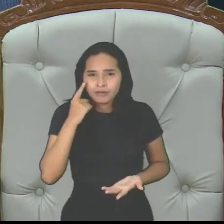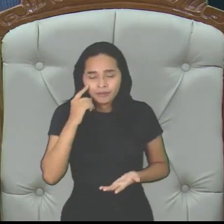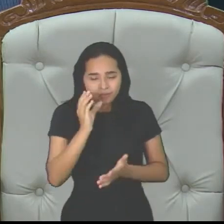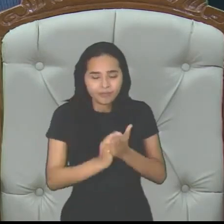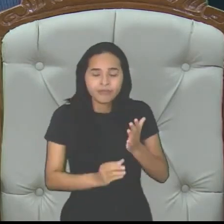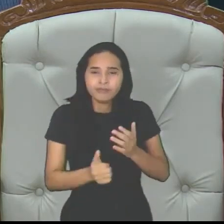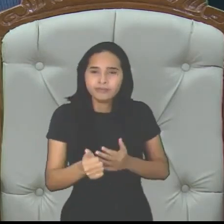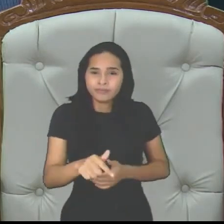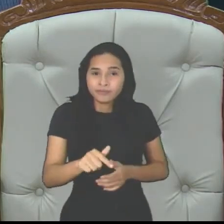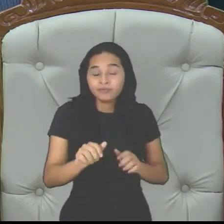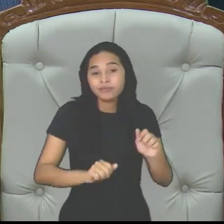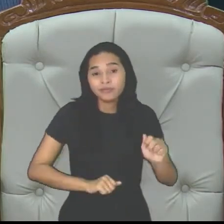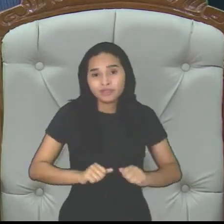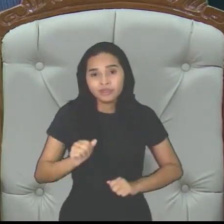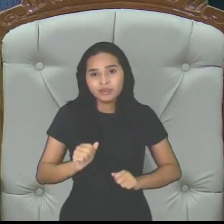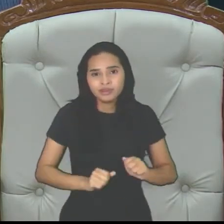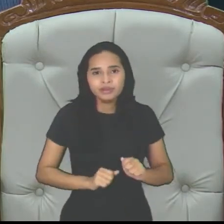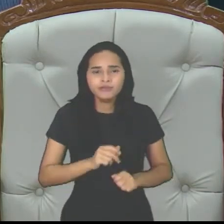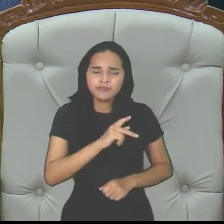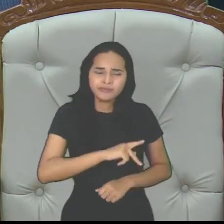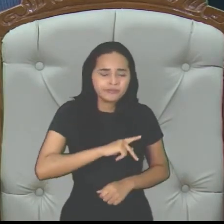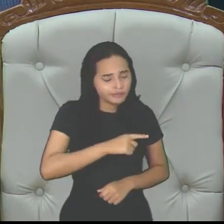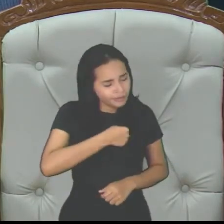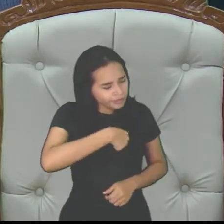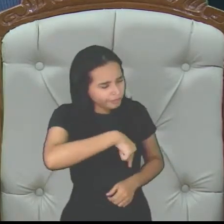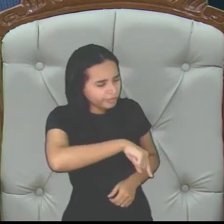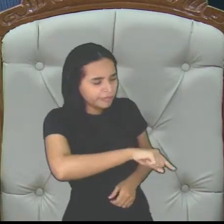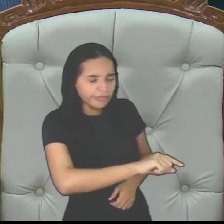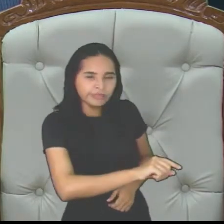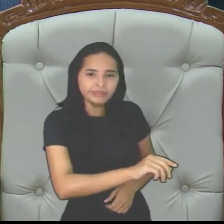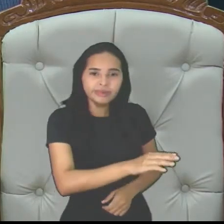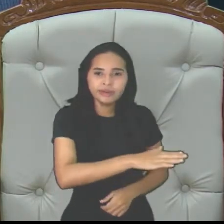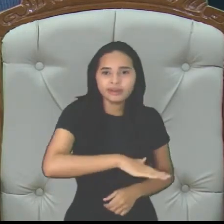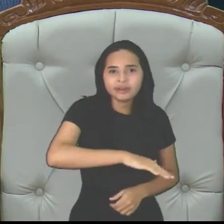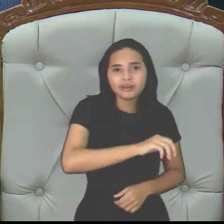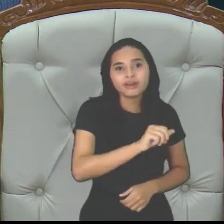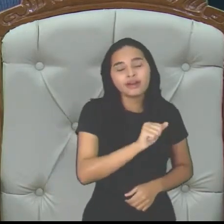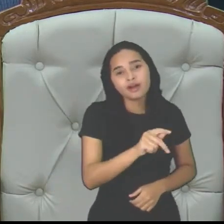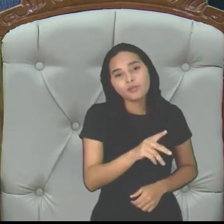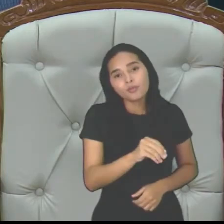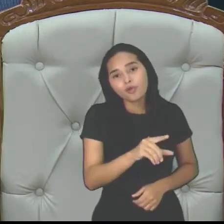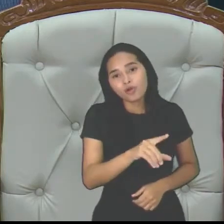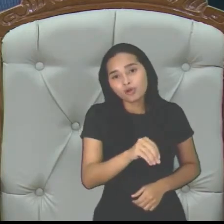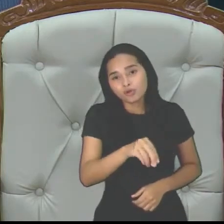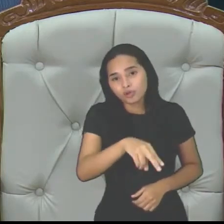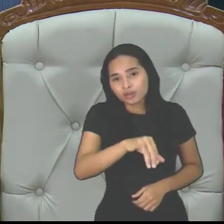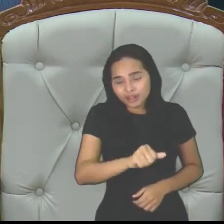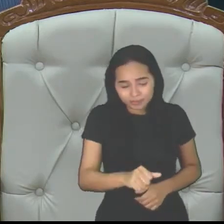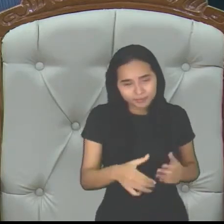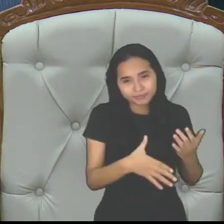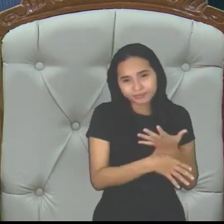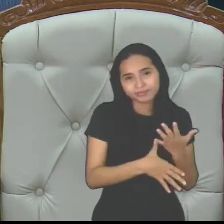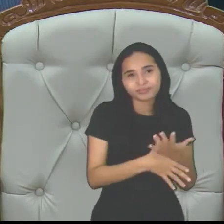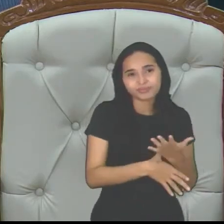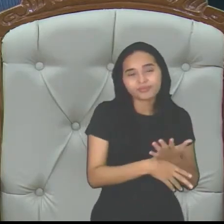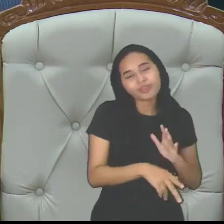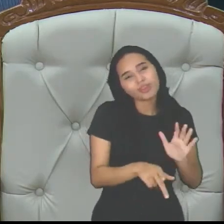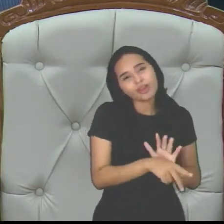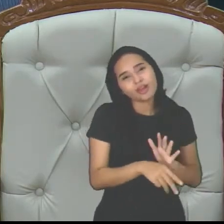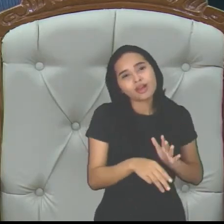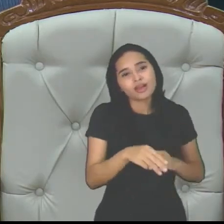Apóstolos, a Bíblia diz que Paulo, passando por Anfípolis e Apolônia, duas cidades que são da